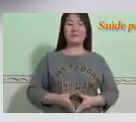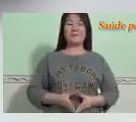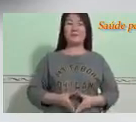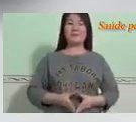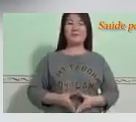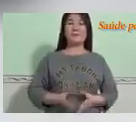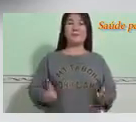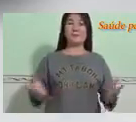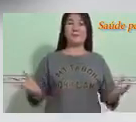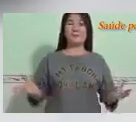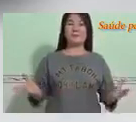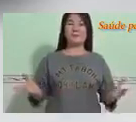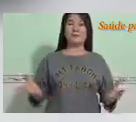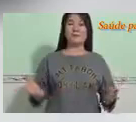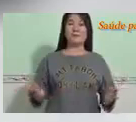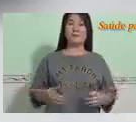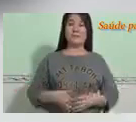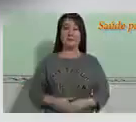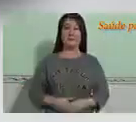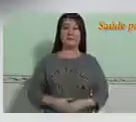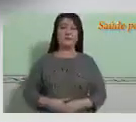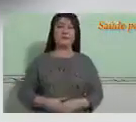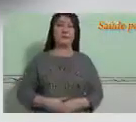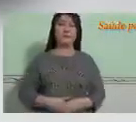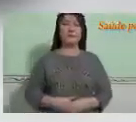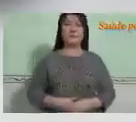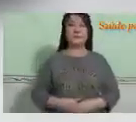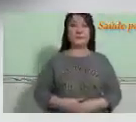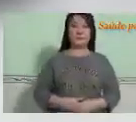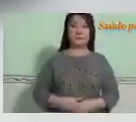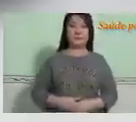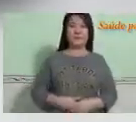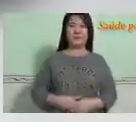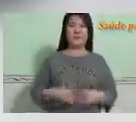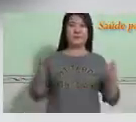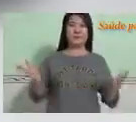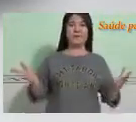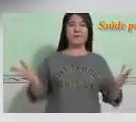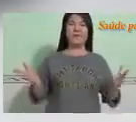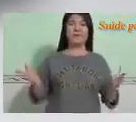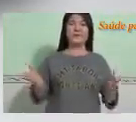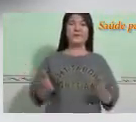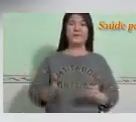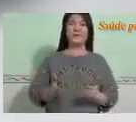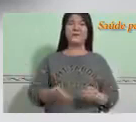MODODEPREPARO separar a clara da gema e espalhar um pouco de clara em toda a pele do rosto, vírgula, depois de